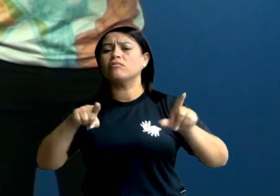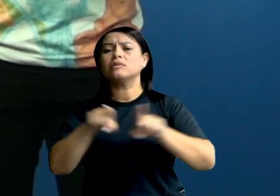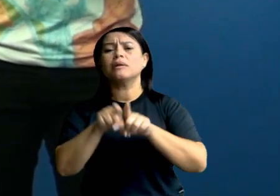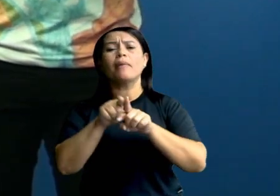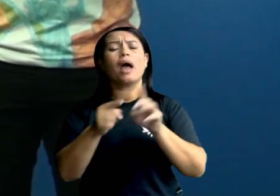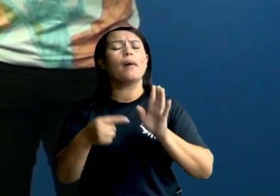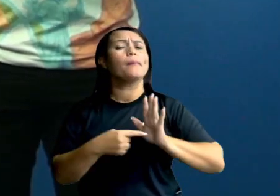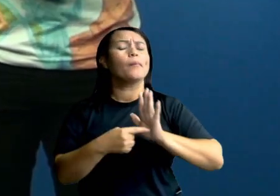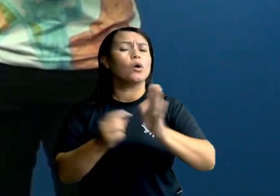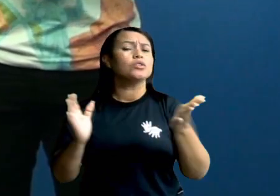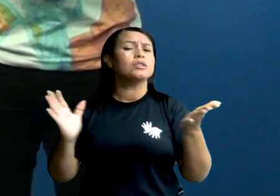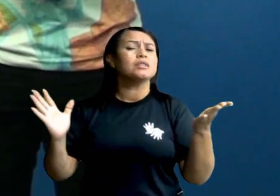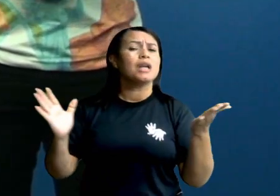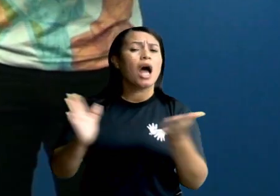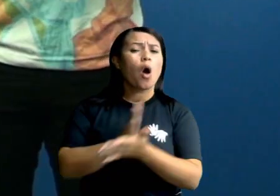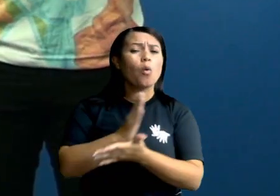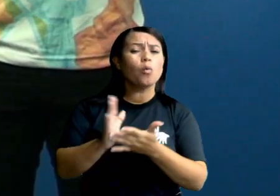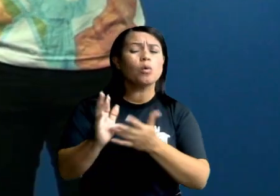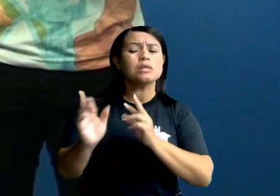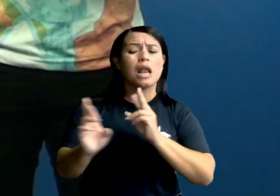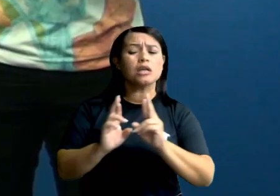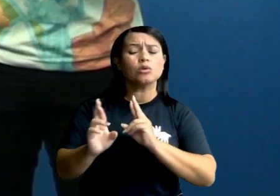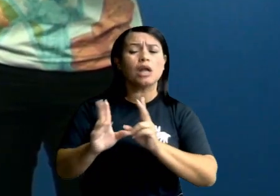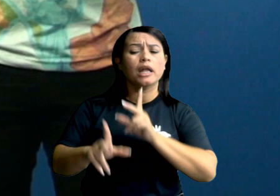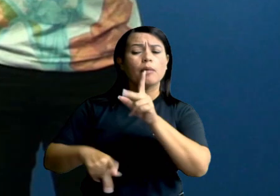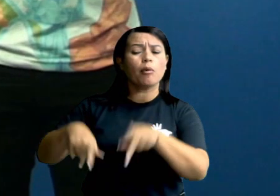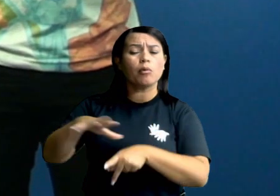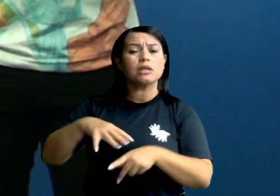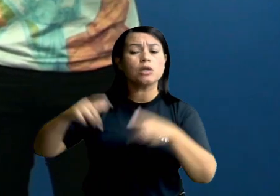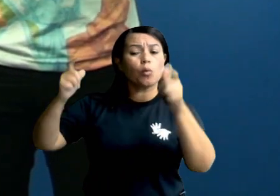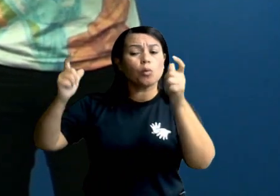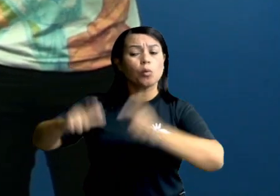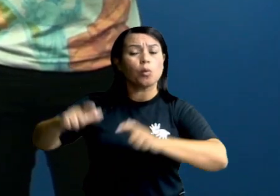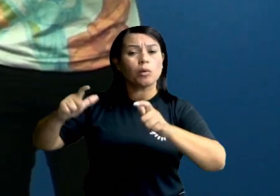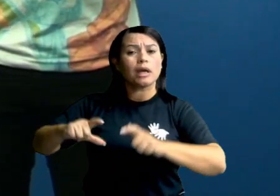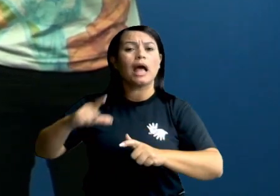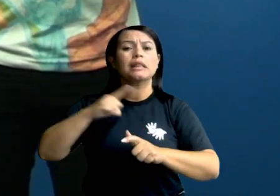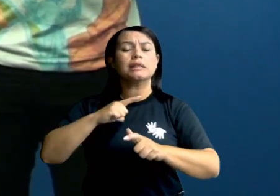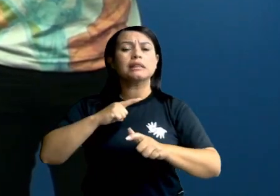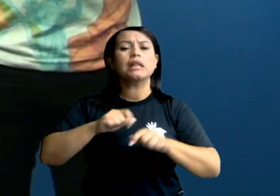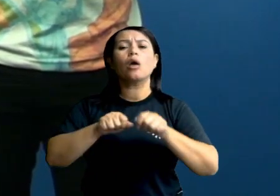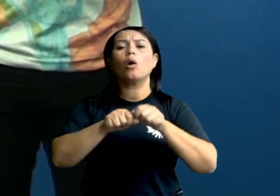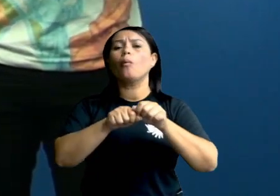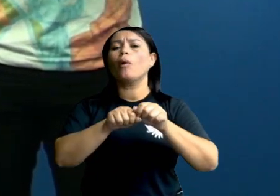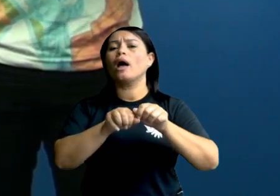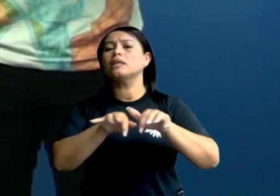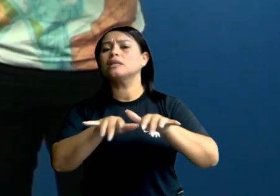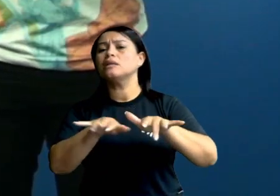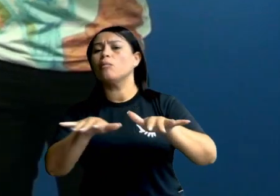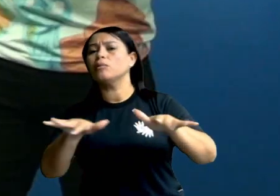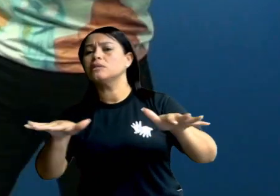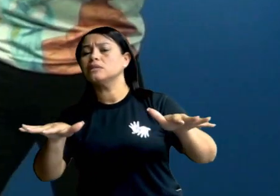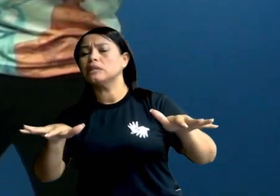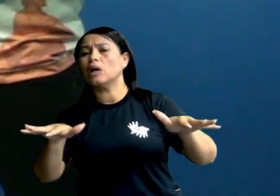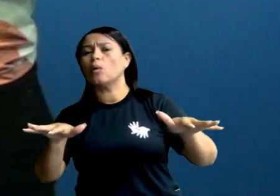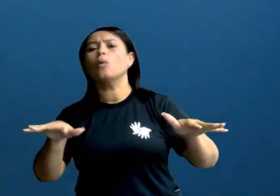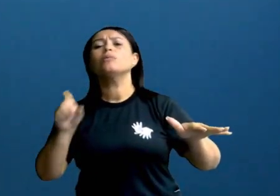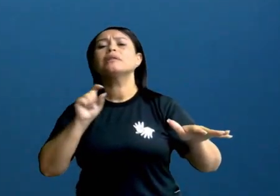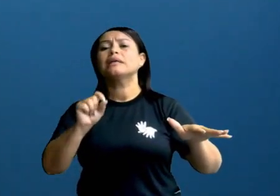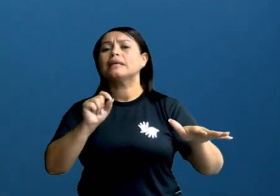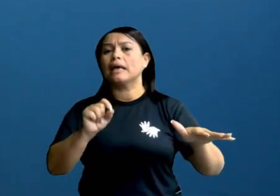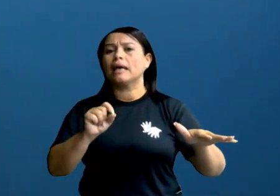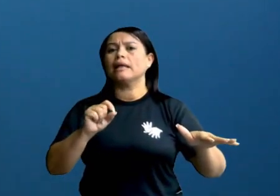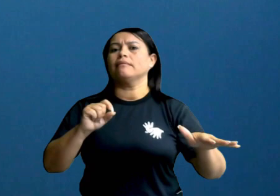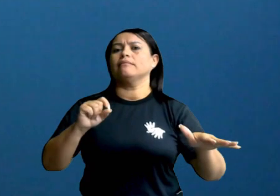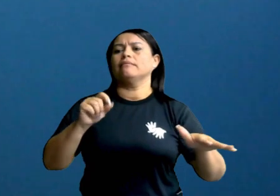à população de um determinado lugar. Nesse gráfico, a gente vai ter a distribuição da população, né, em termos de